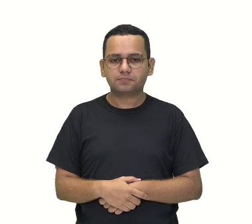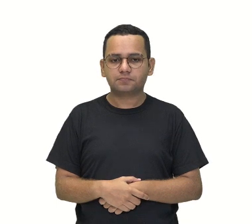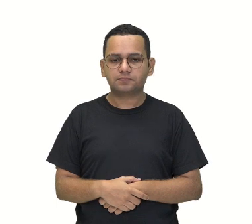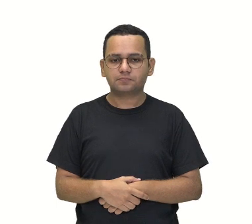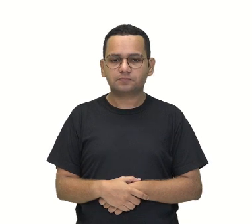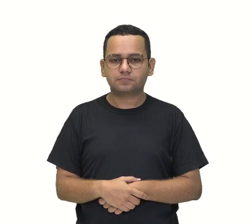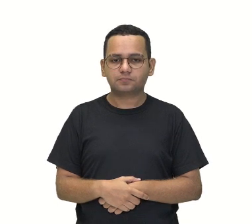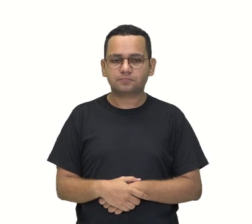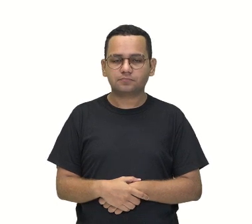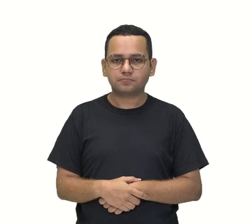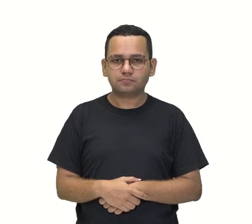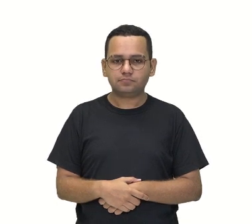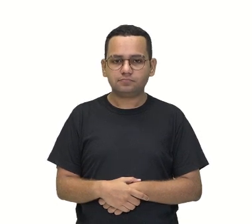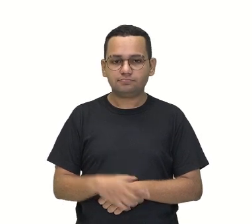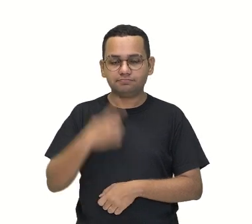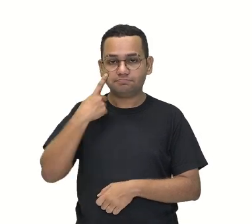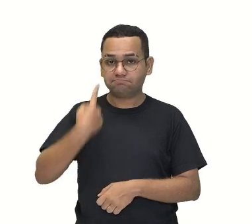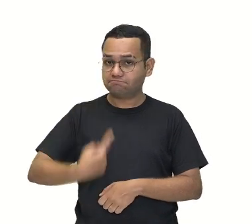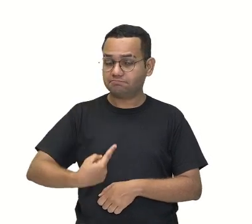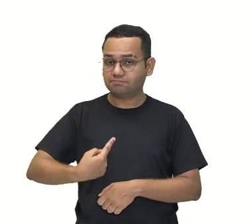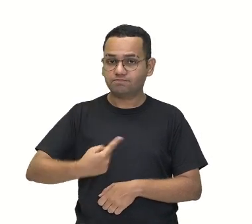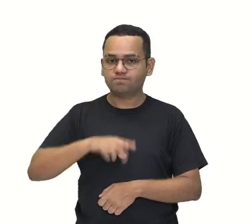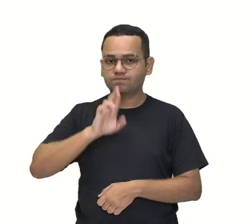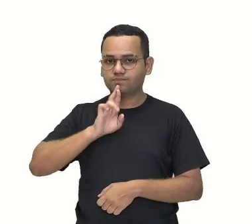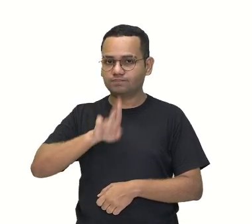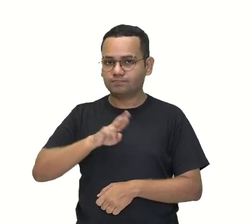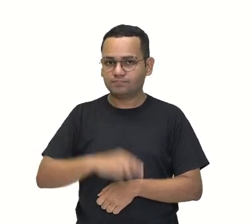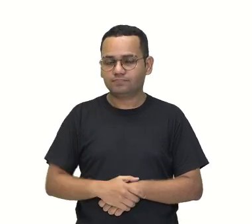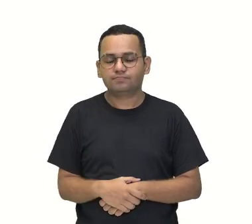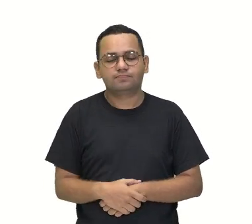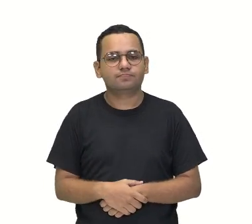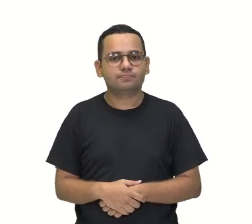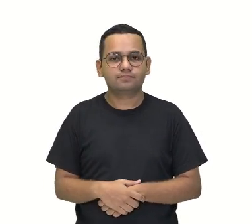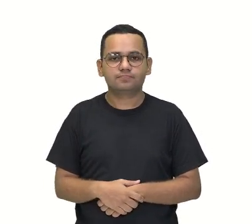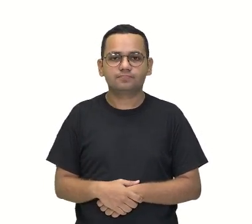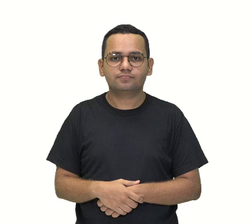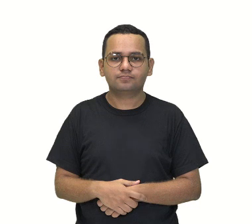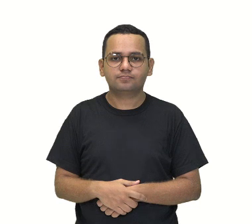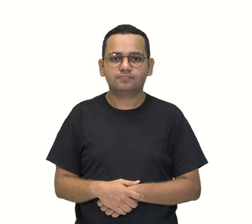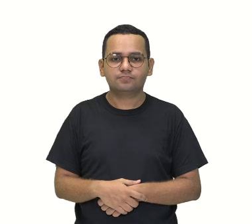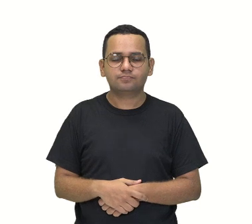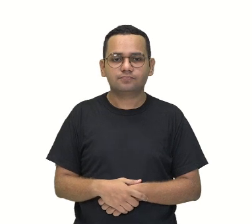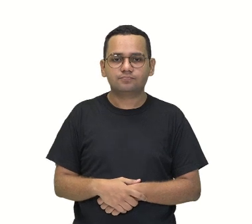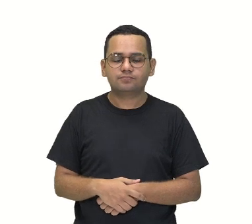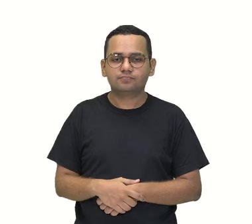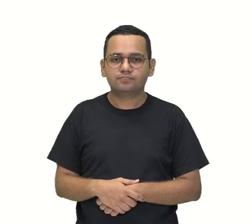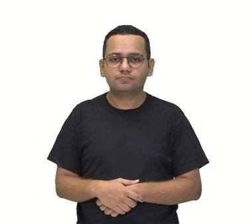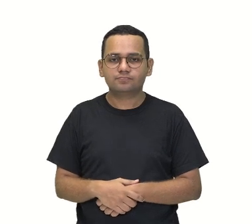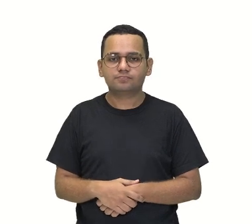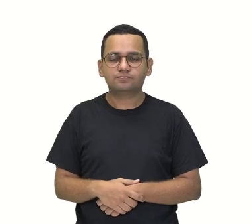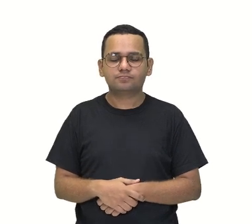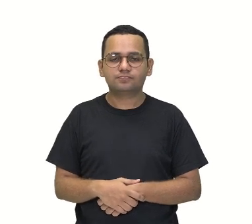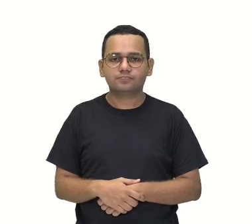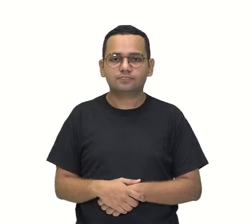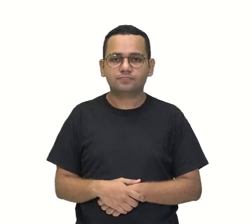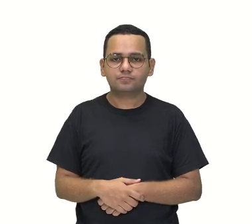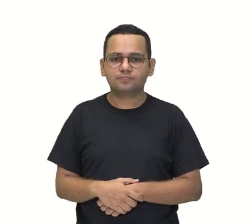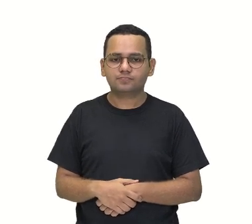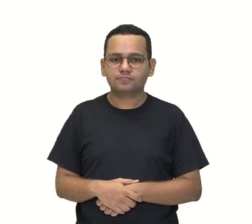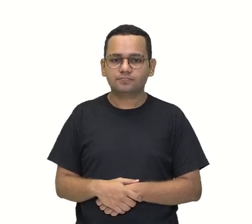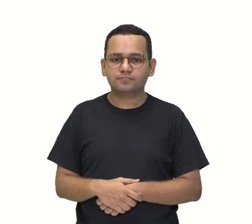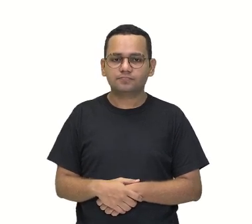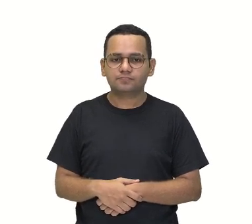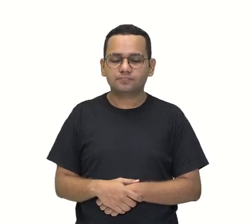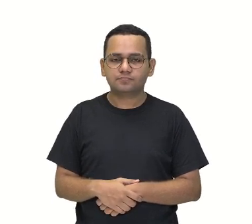1. Essa, então, é a resposta do nosso exercício, tá? Então, quando a